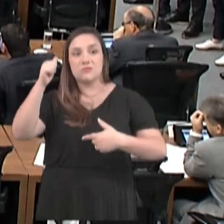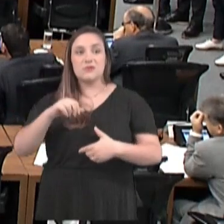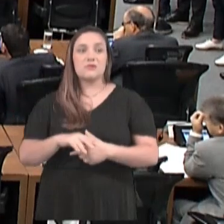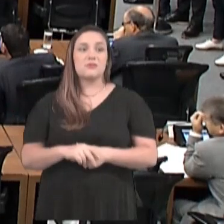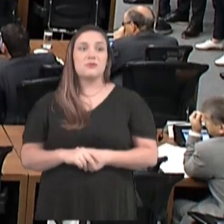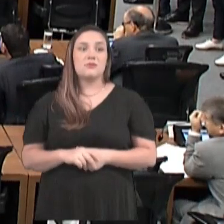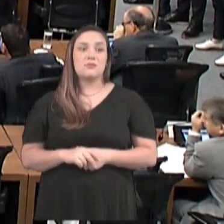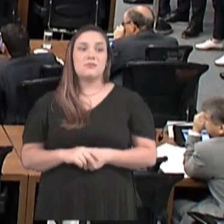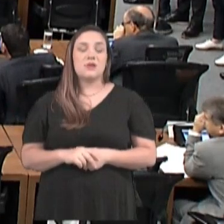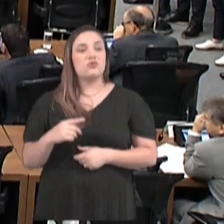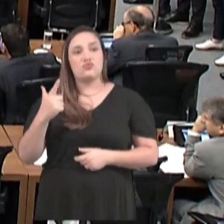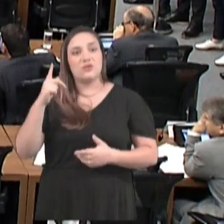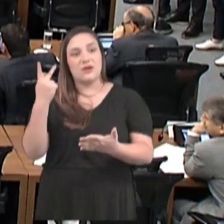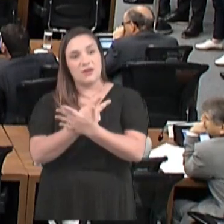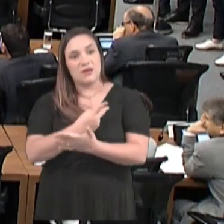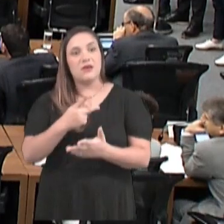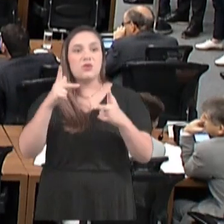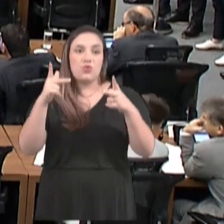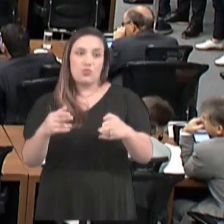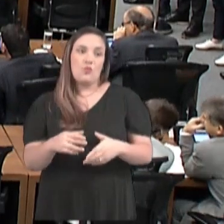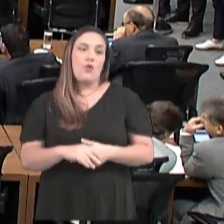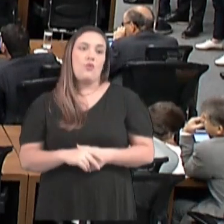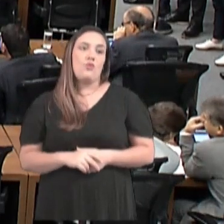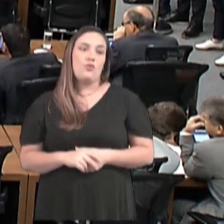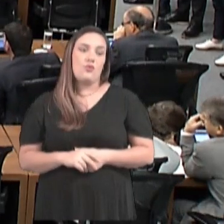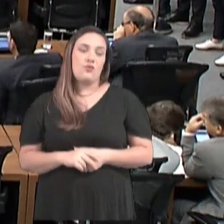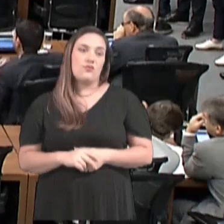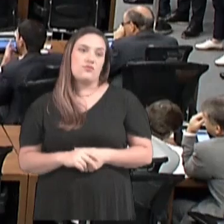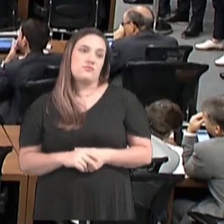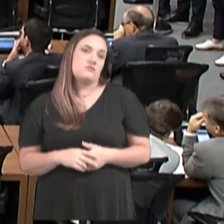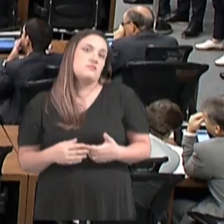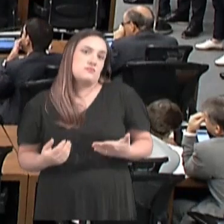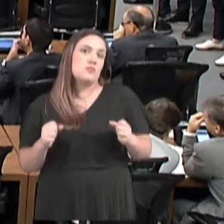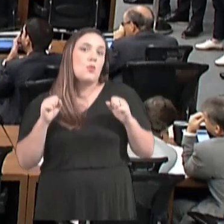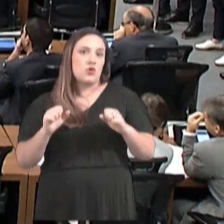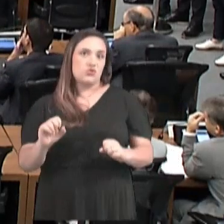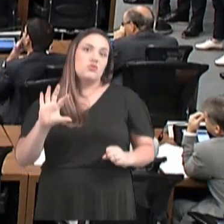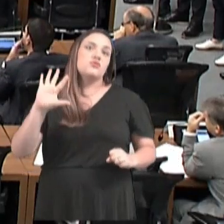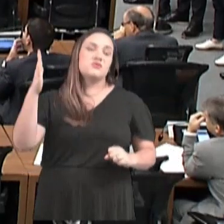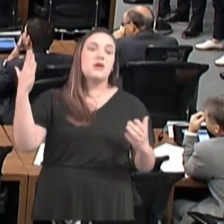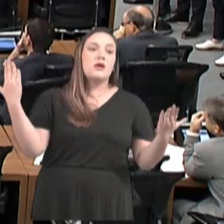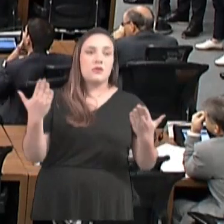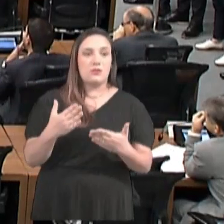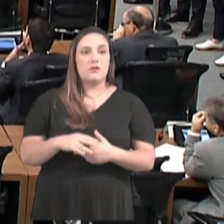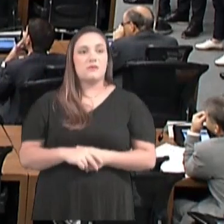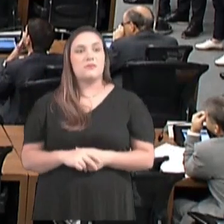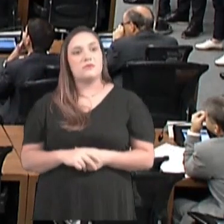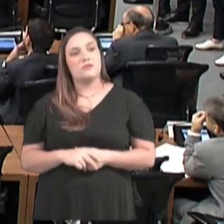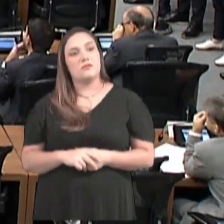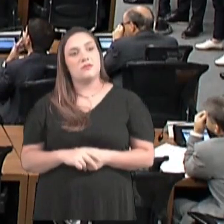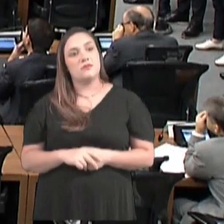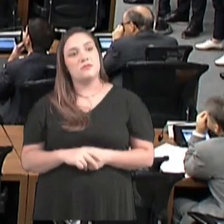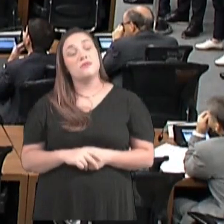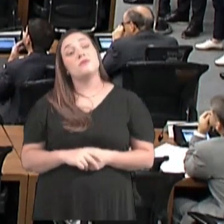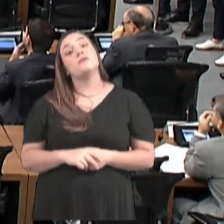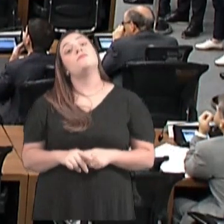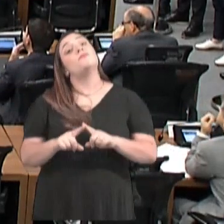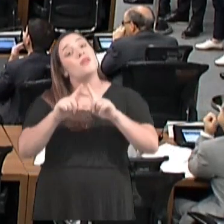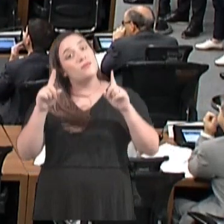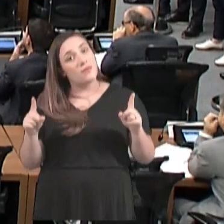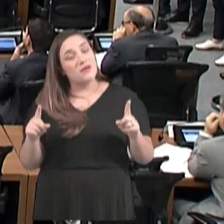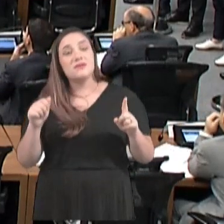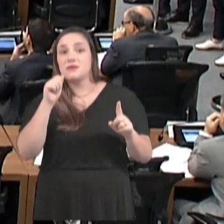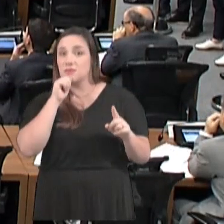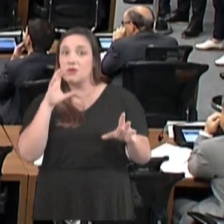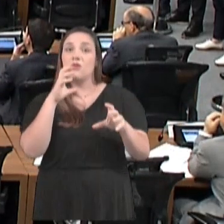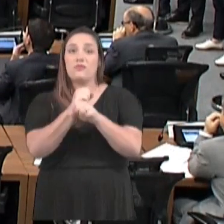não cometa, talvez, equívocos, como provavelmente podemos estar cometendo agora. Ainda em